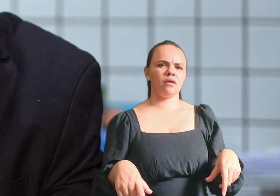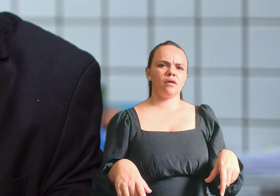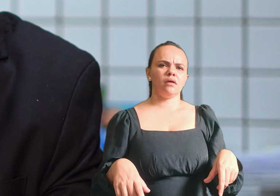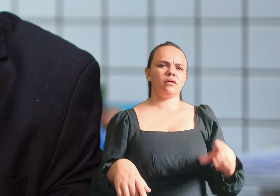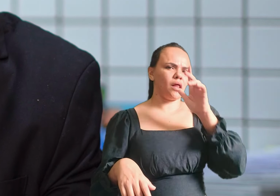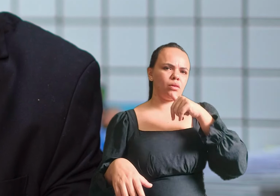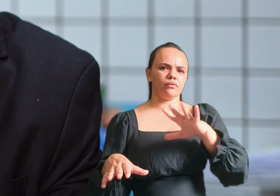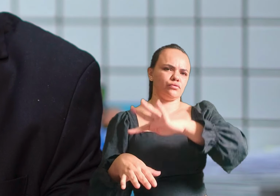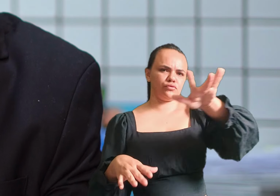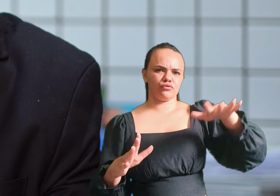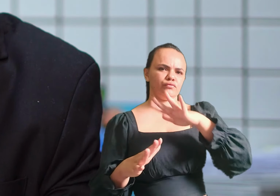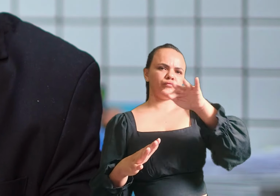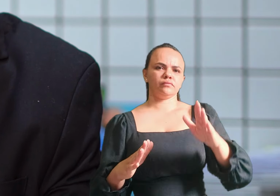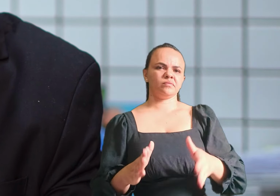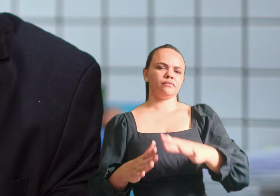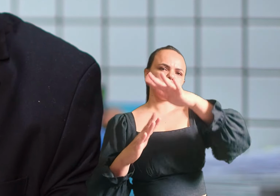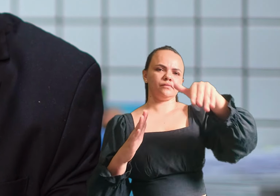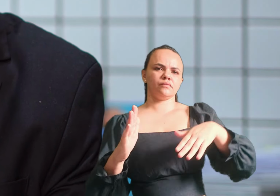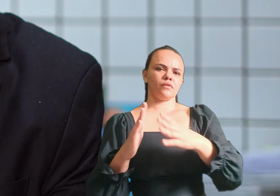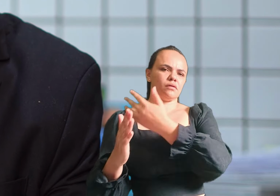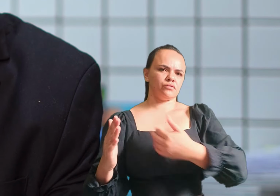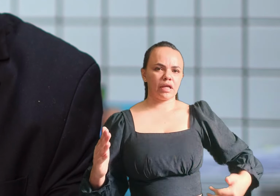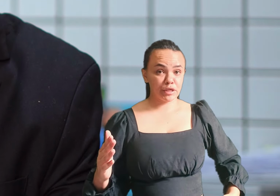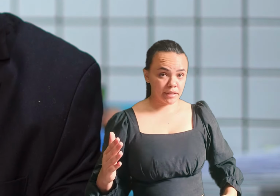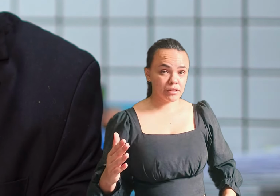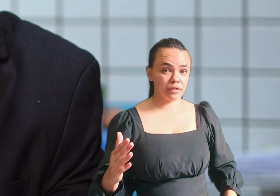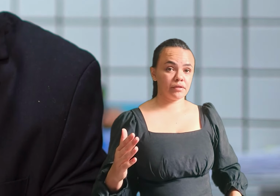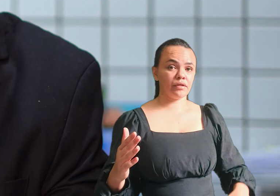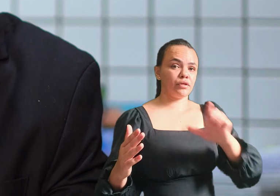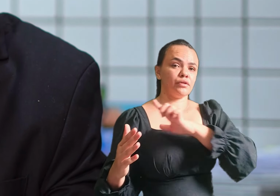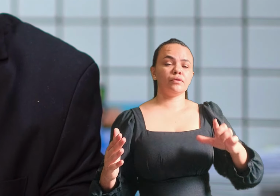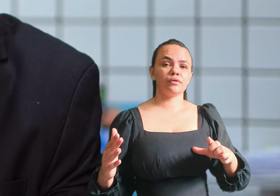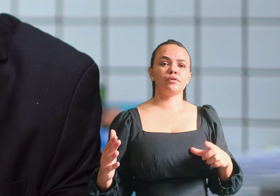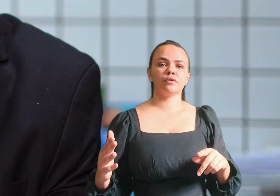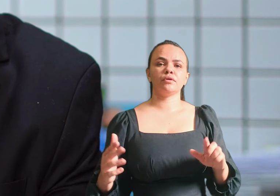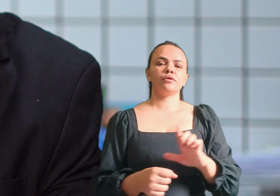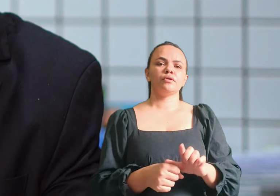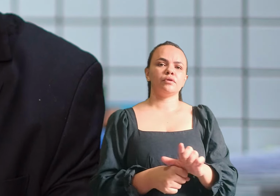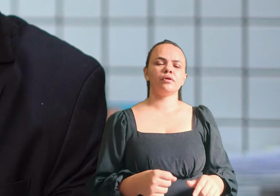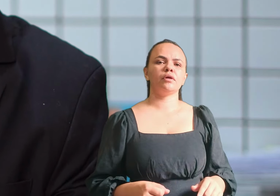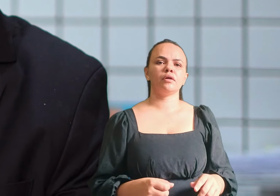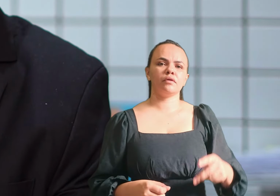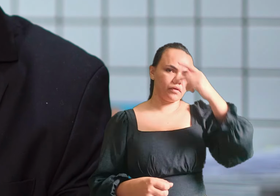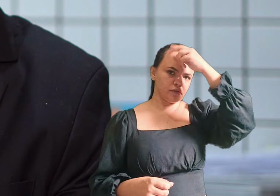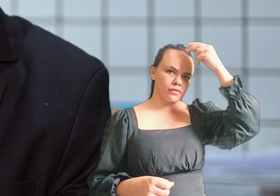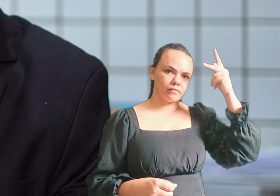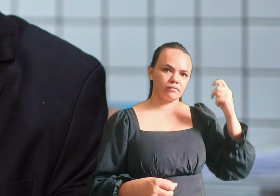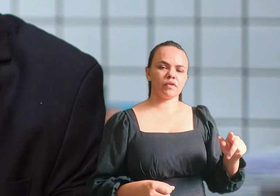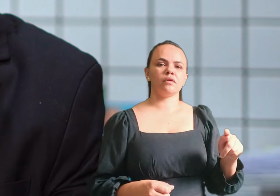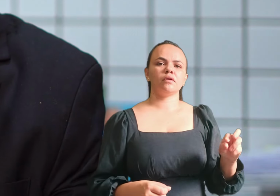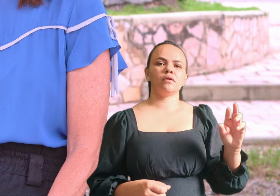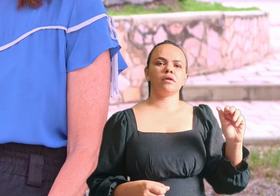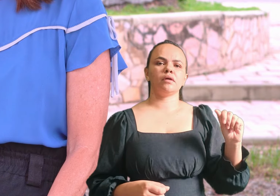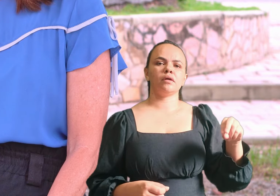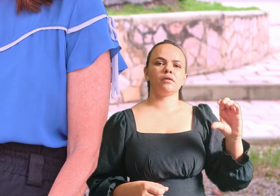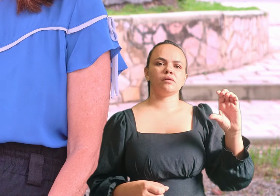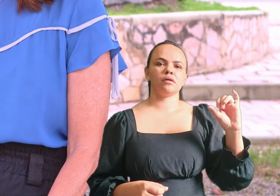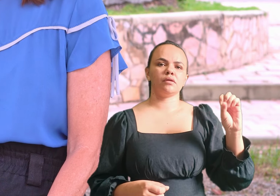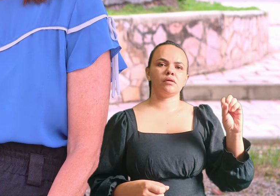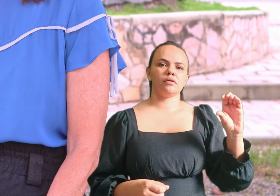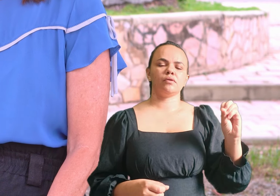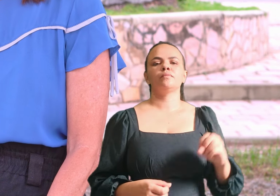em Luís Gomes Salvo engano na gestão do então prefeito Francisco de Oliveira Fontes Chico Fontes